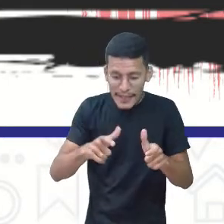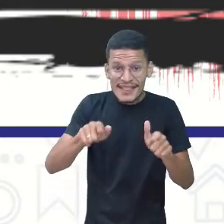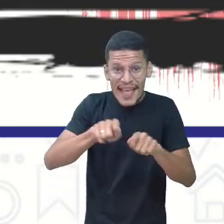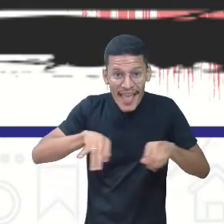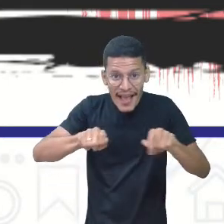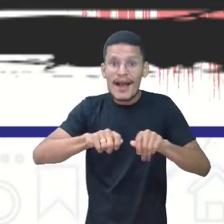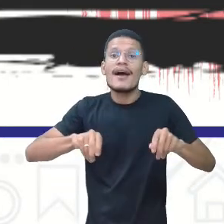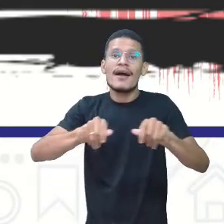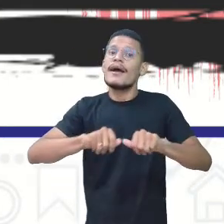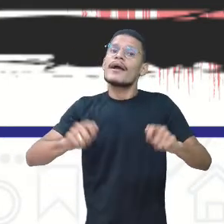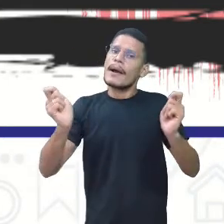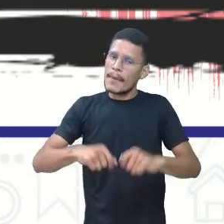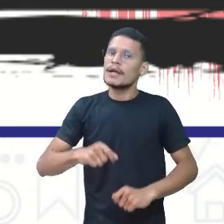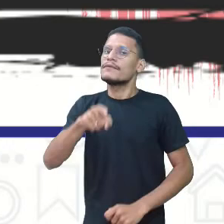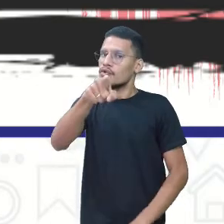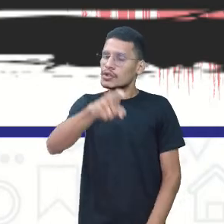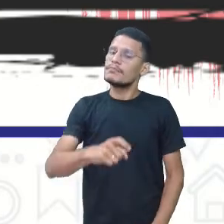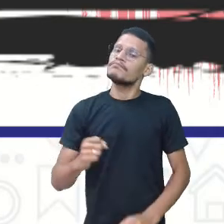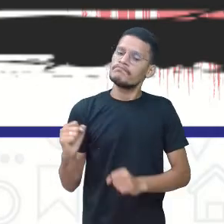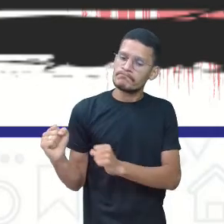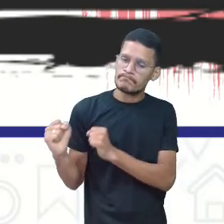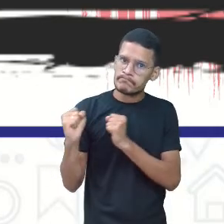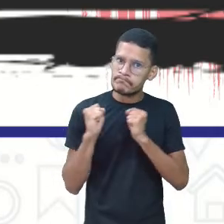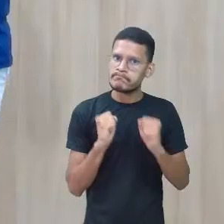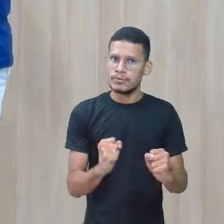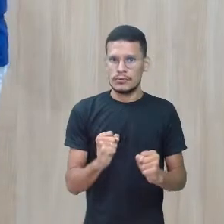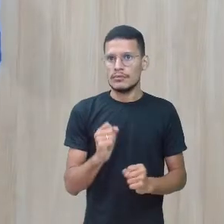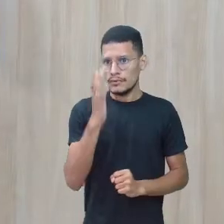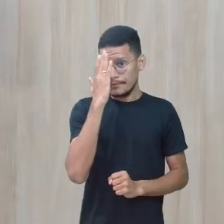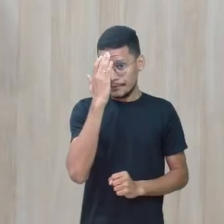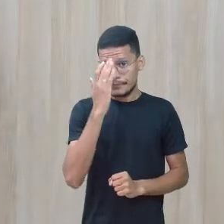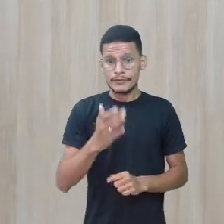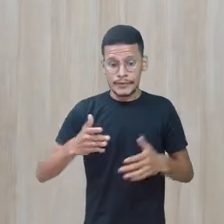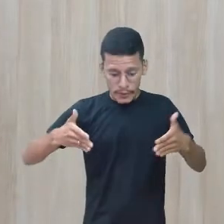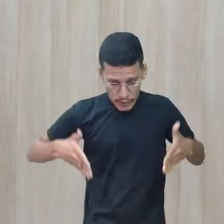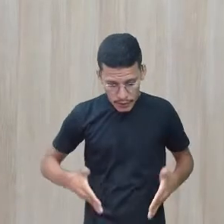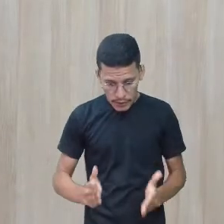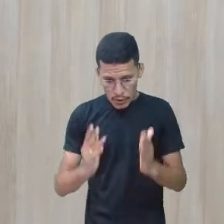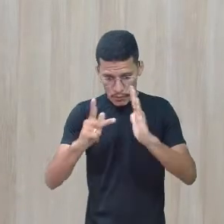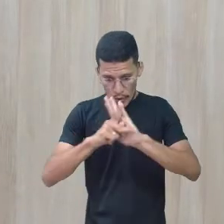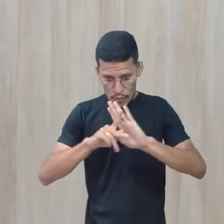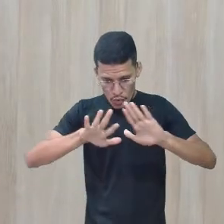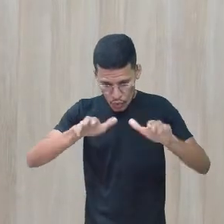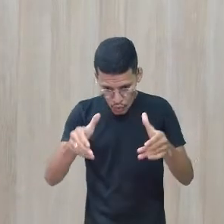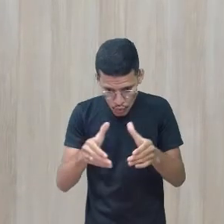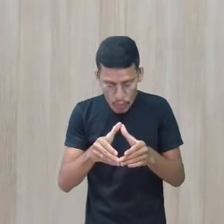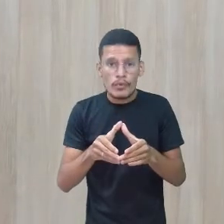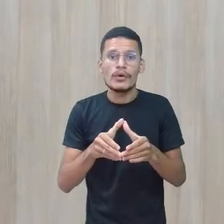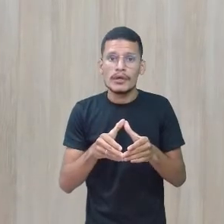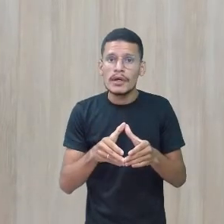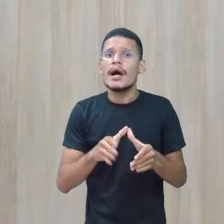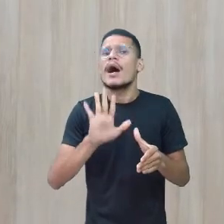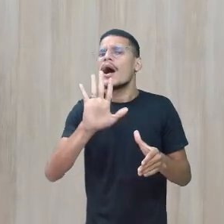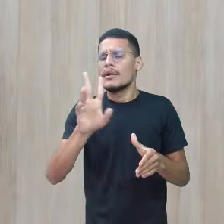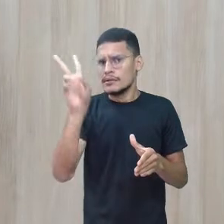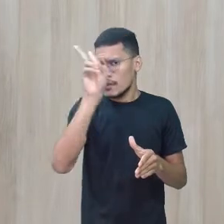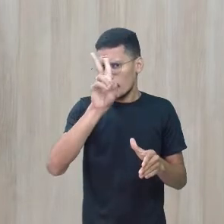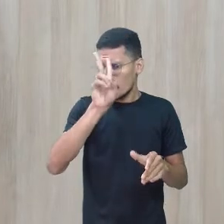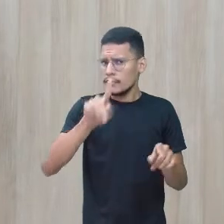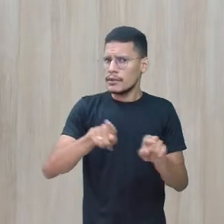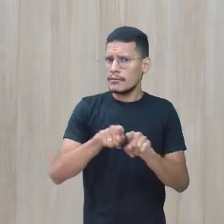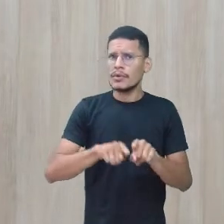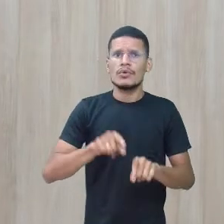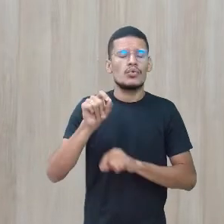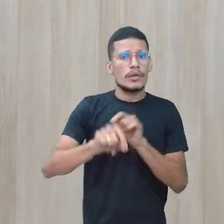mais poderoso você era, ok? Então, você nasceu dentro de uma classe. E lembrar aqui